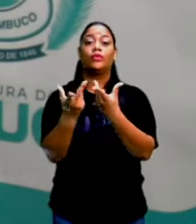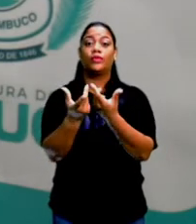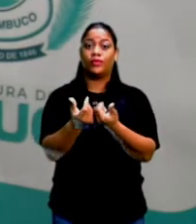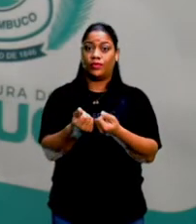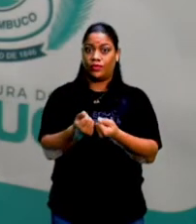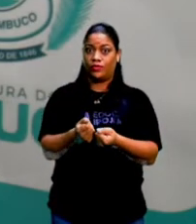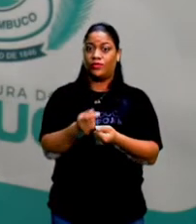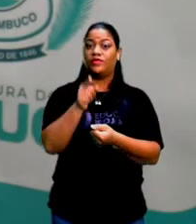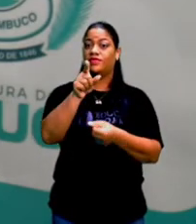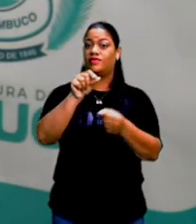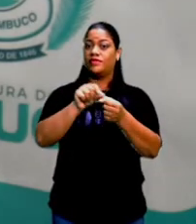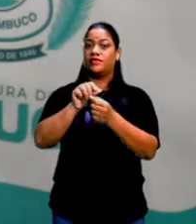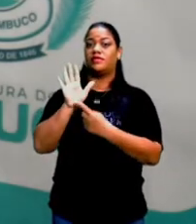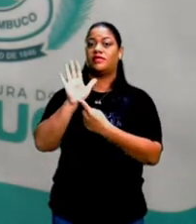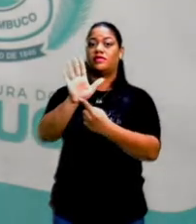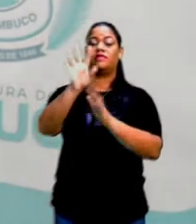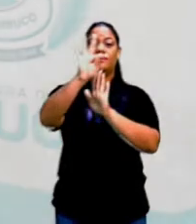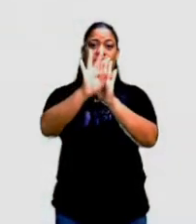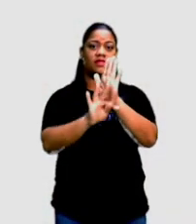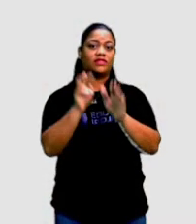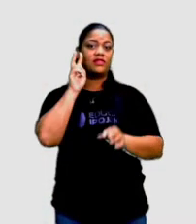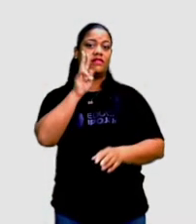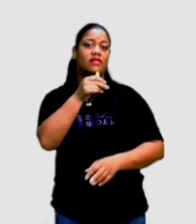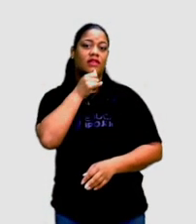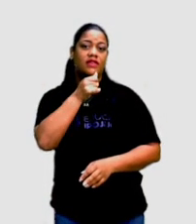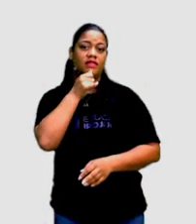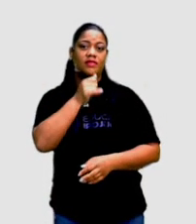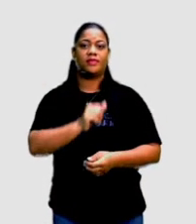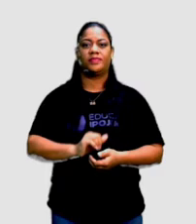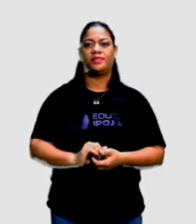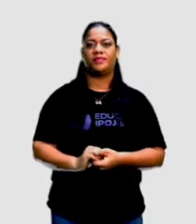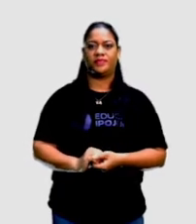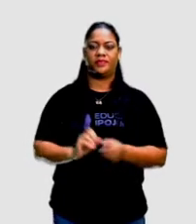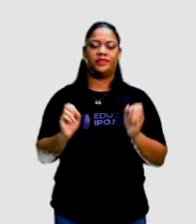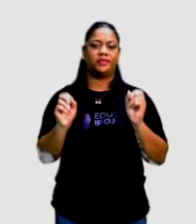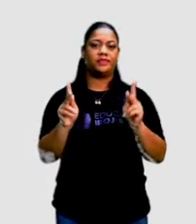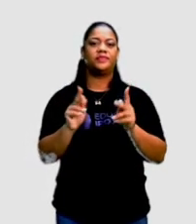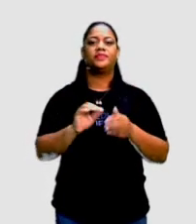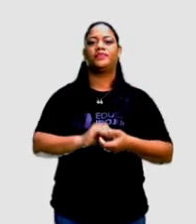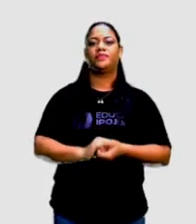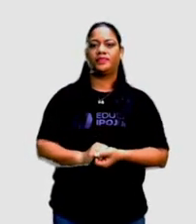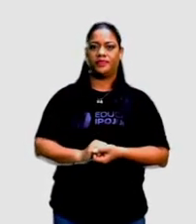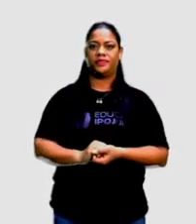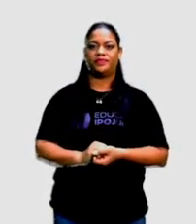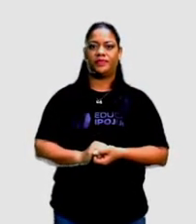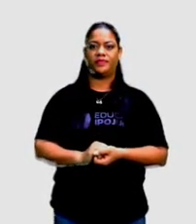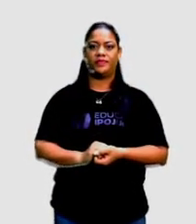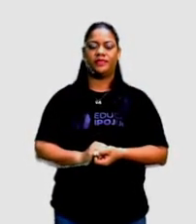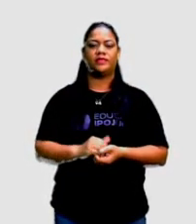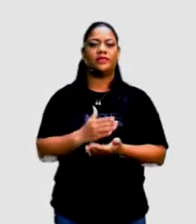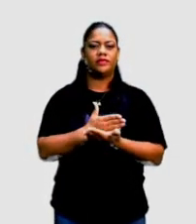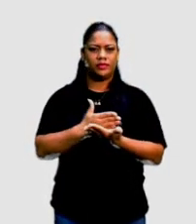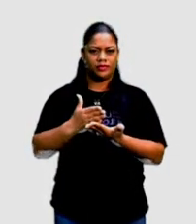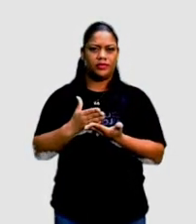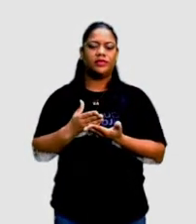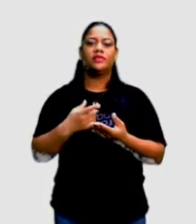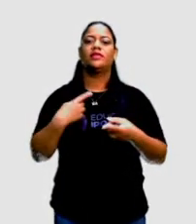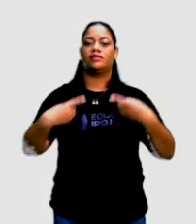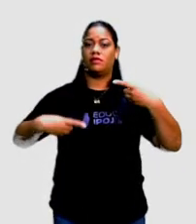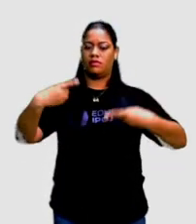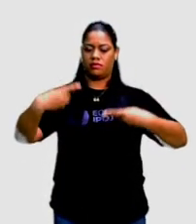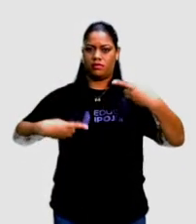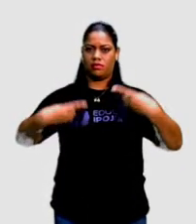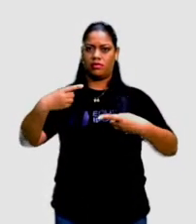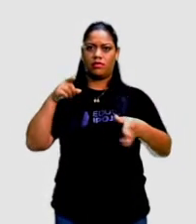da intencionalidade. Vejam aí o exemplo. Ok. Em uma narrativa, quando aparece um diálogo em que o